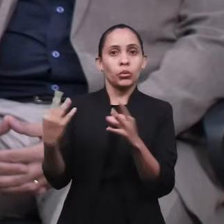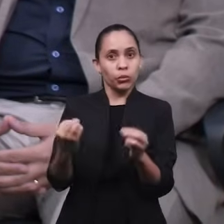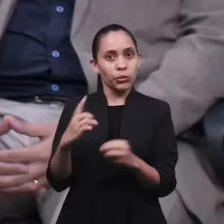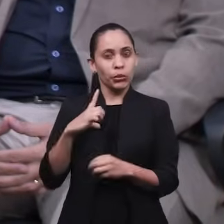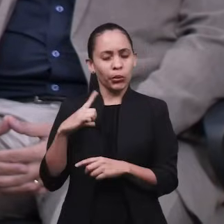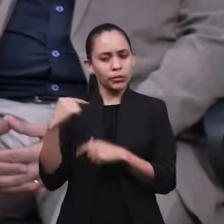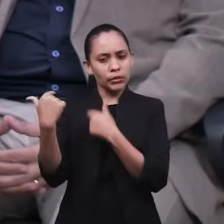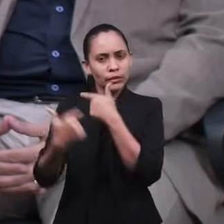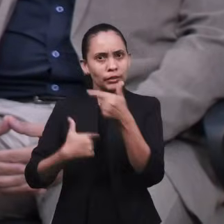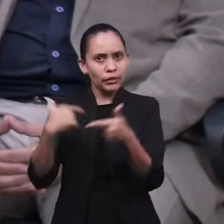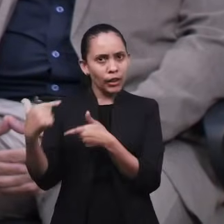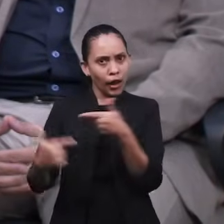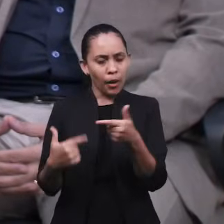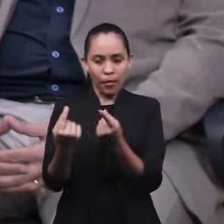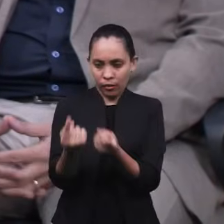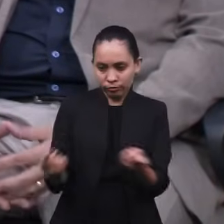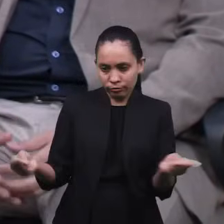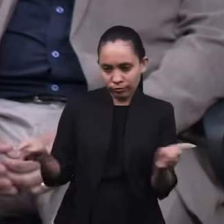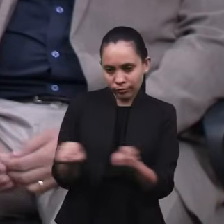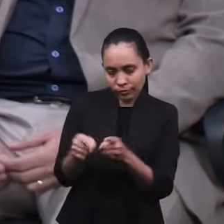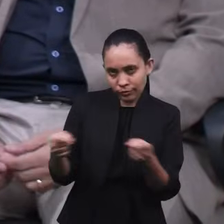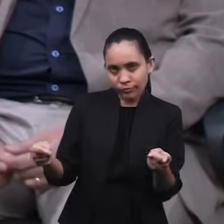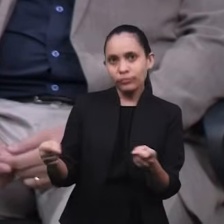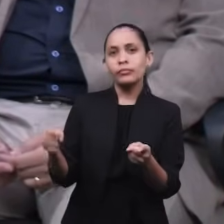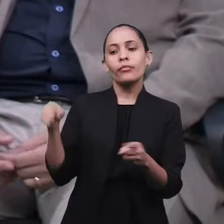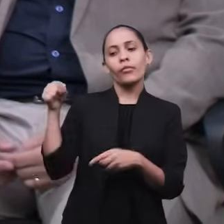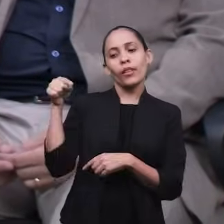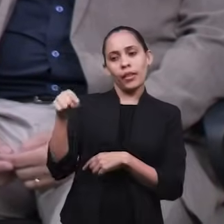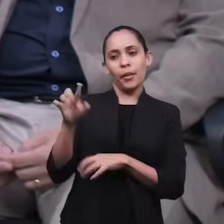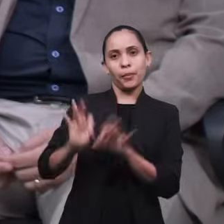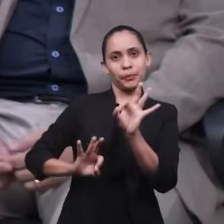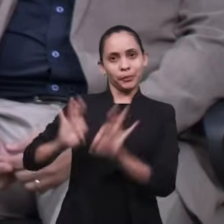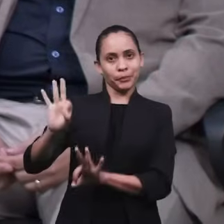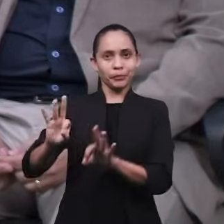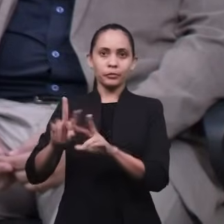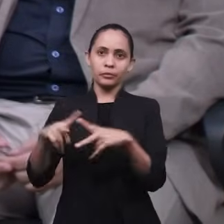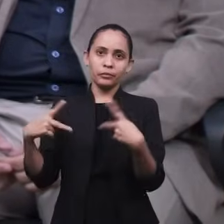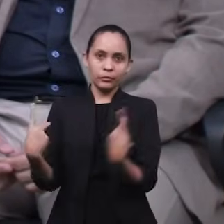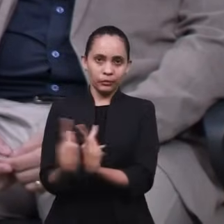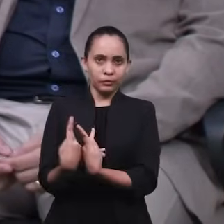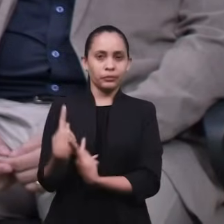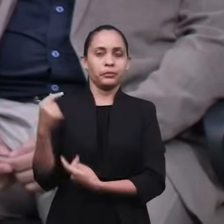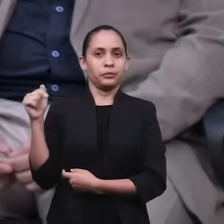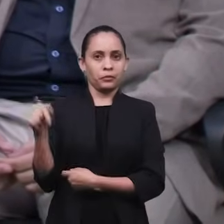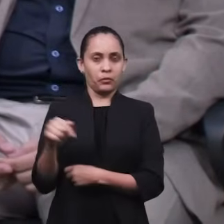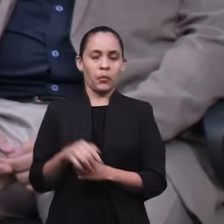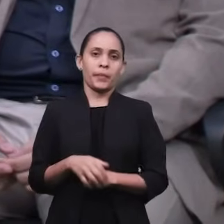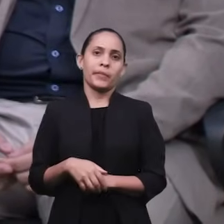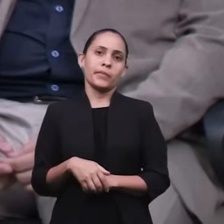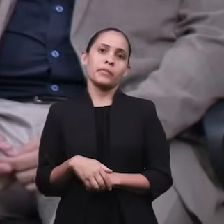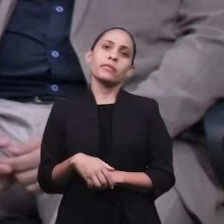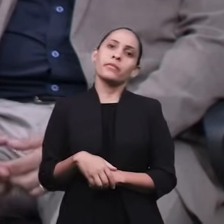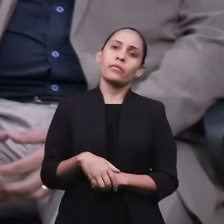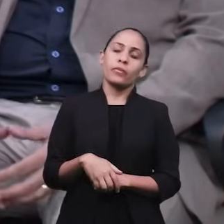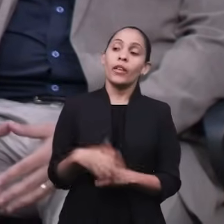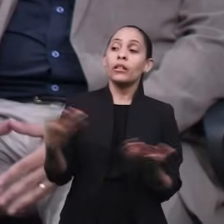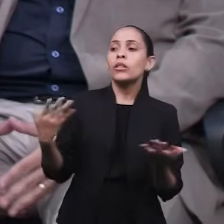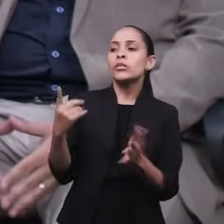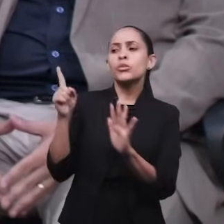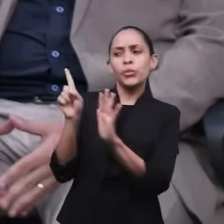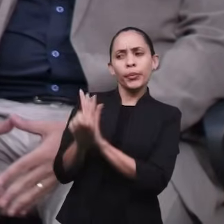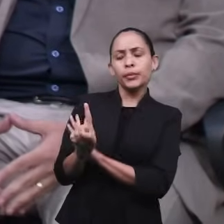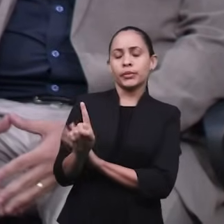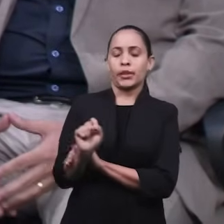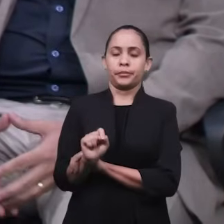Então, todo o trabalho musical da igreja é feito ali no departamento de louvor. Deixa eu perguntar para